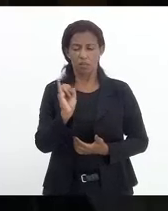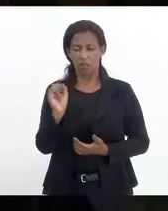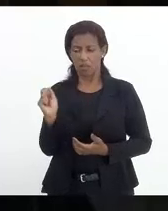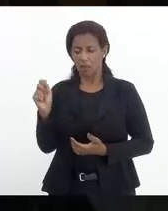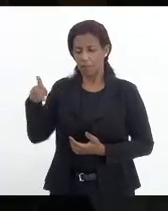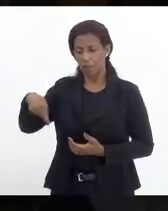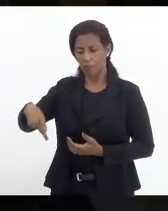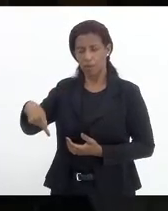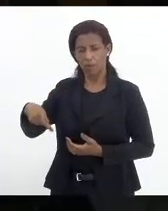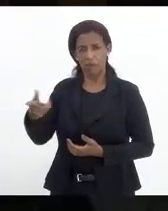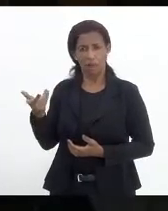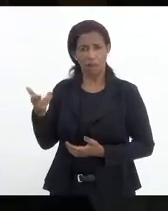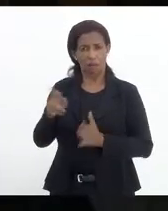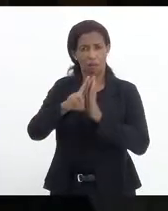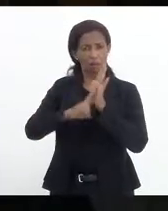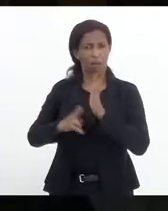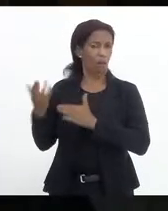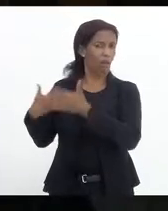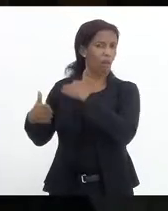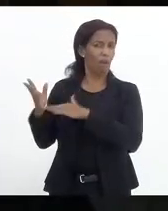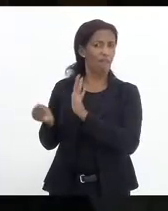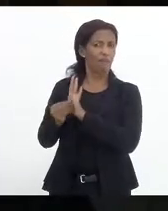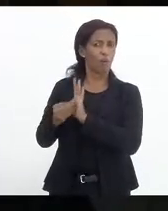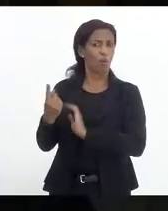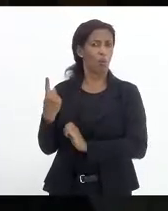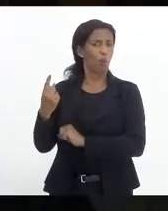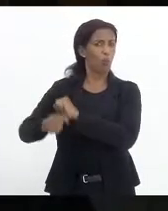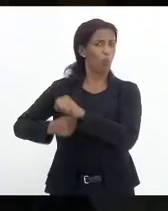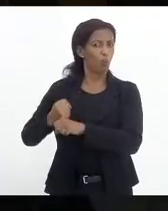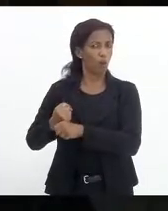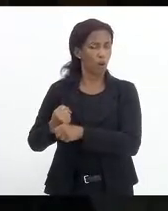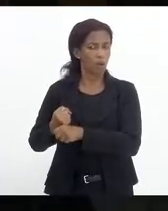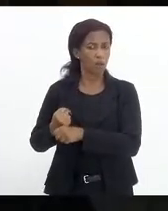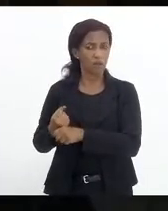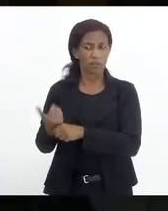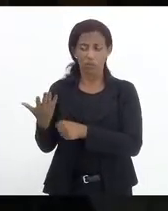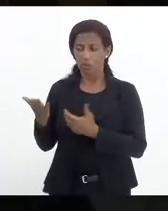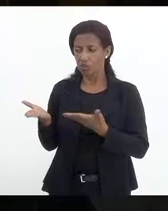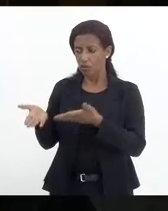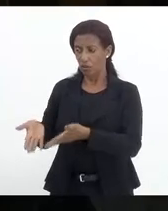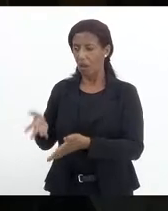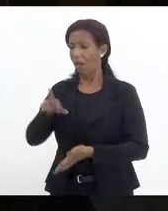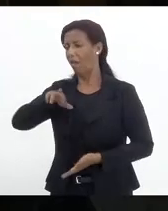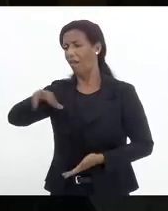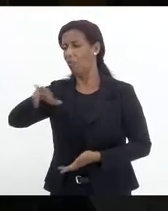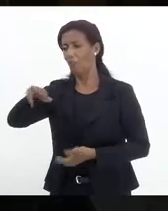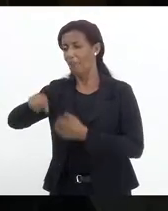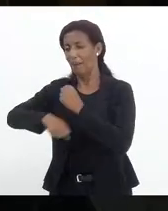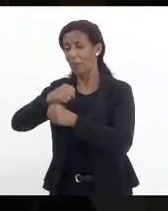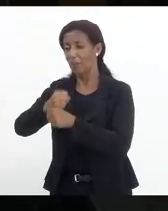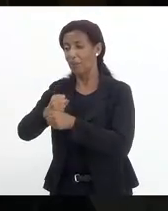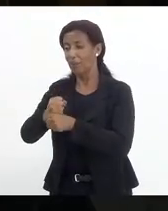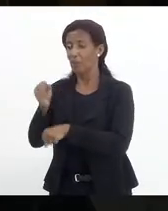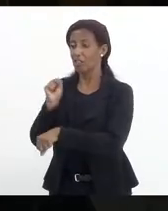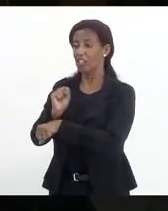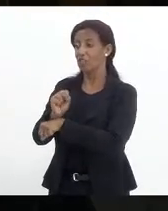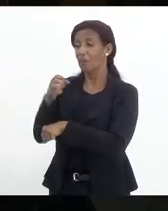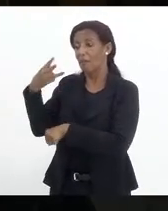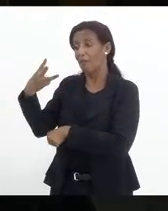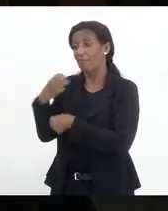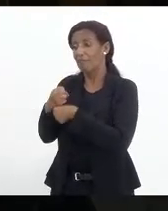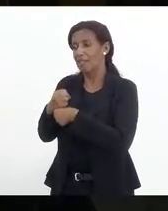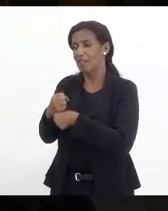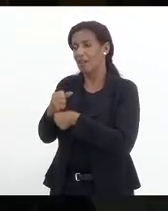aposentar com a regra antiga faltasse um ano chegasse para vocês ela não é mais um ano que vem não é daqui a 3